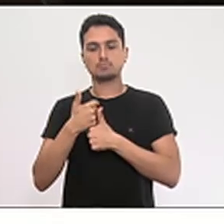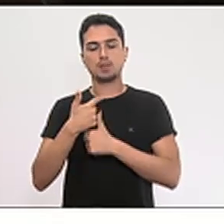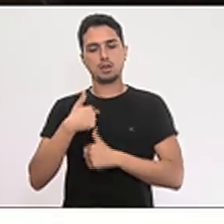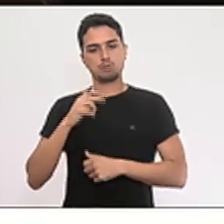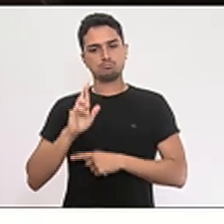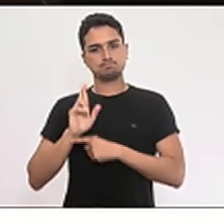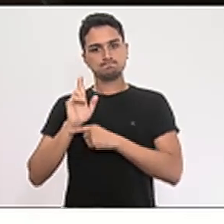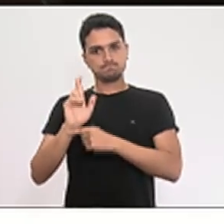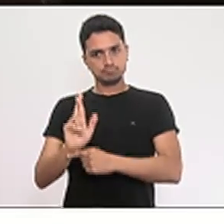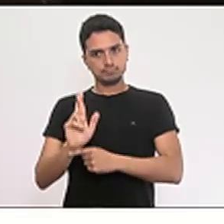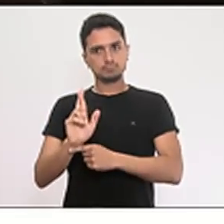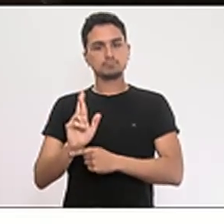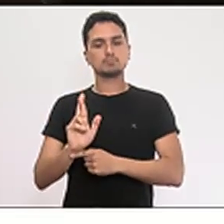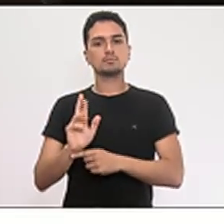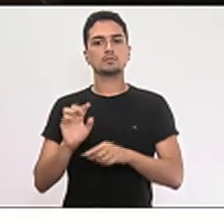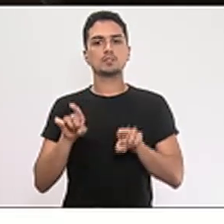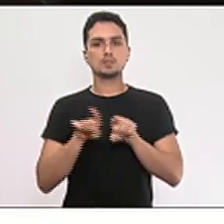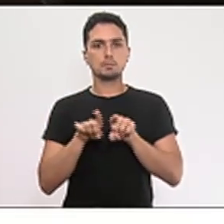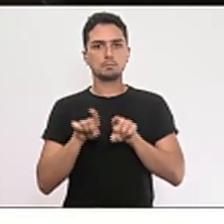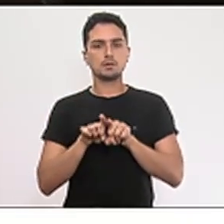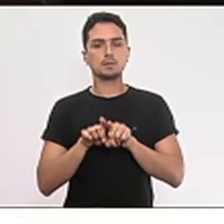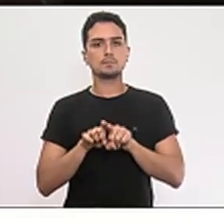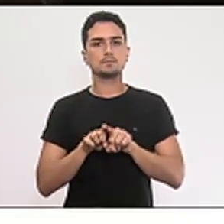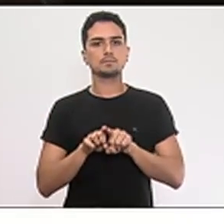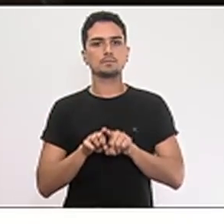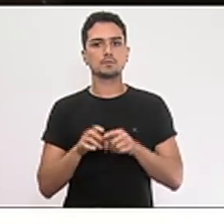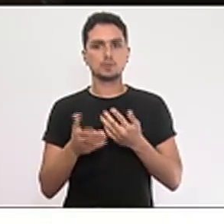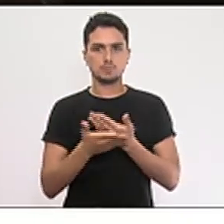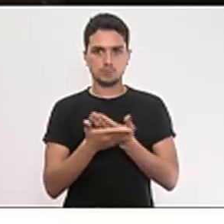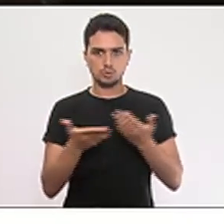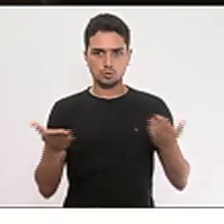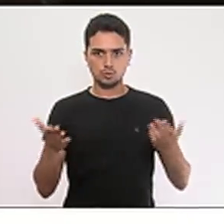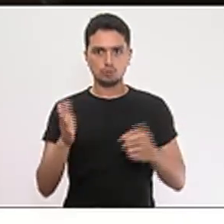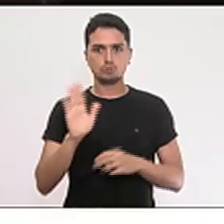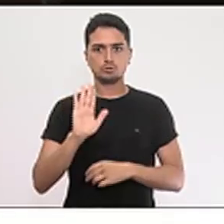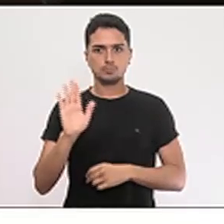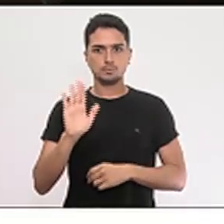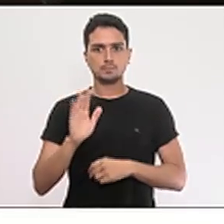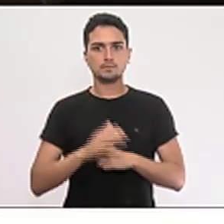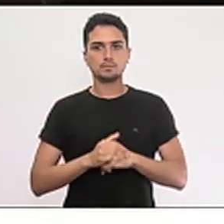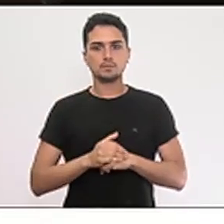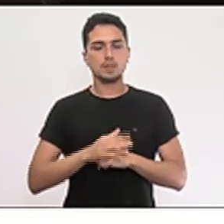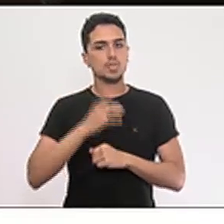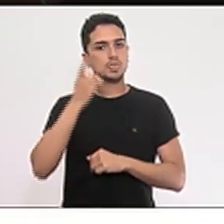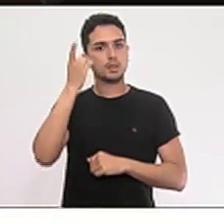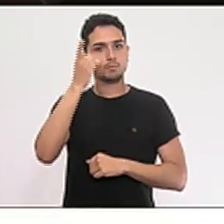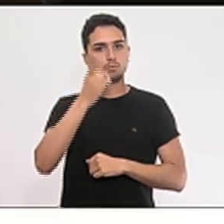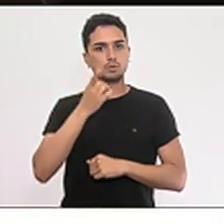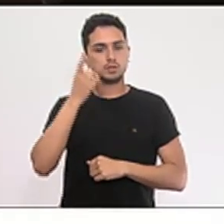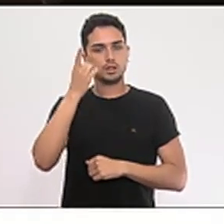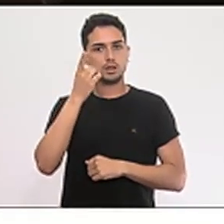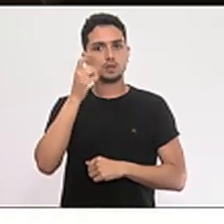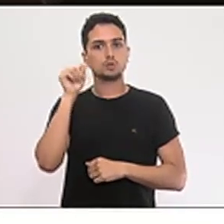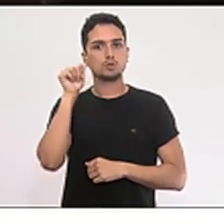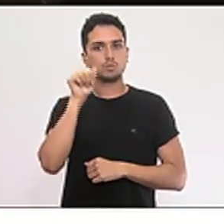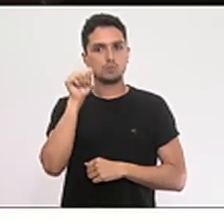a todos em nome dele também. Saudar os senhores deputados presentes e as senhoras